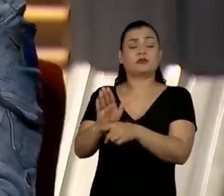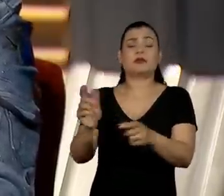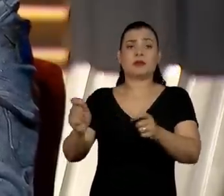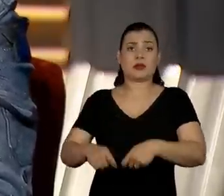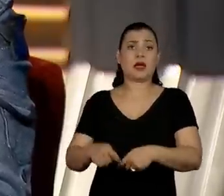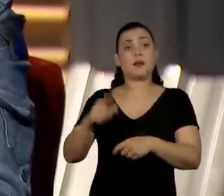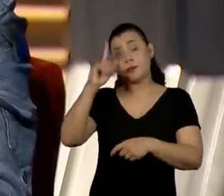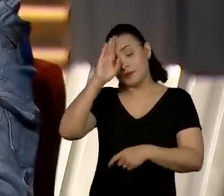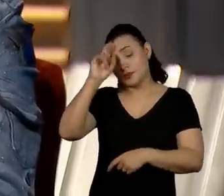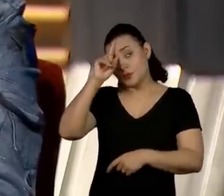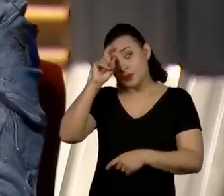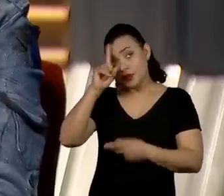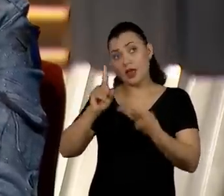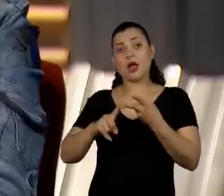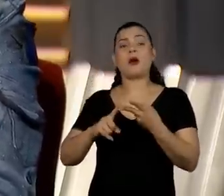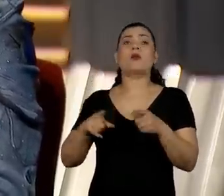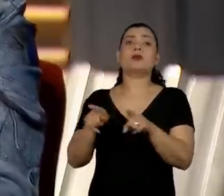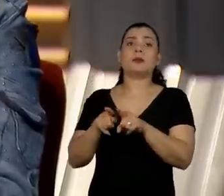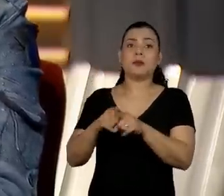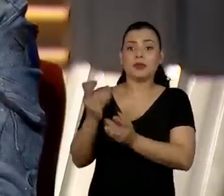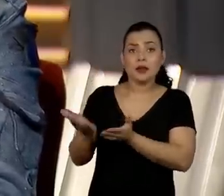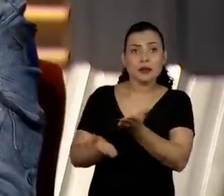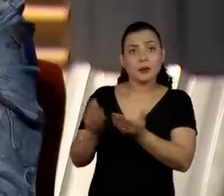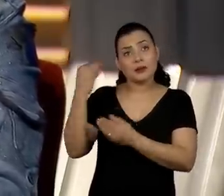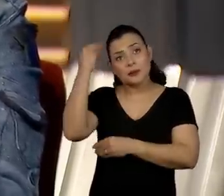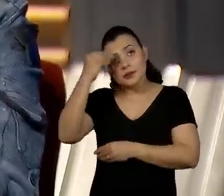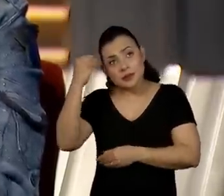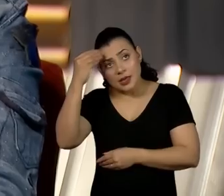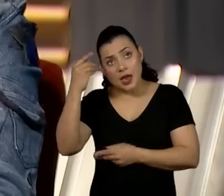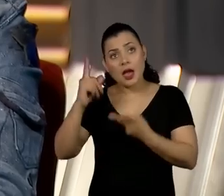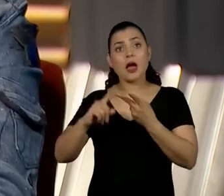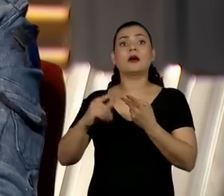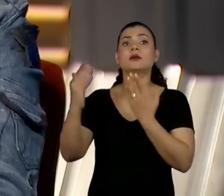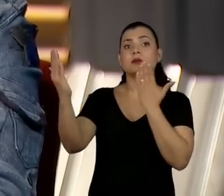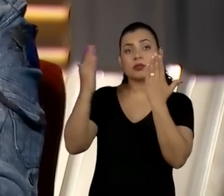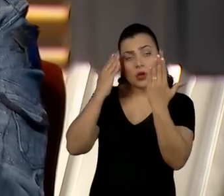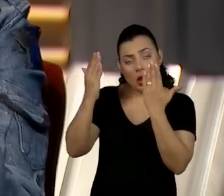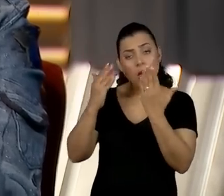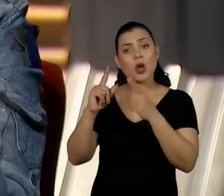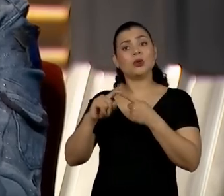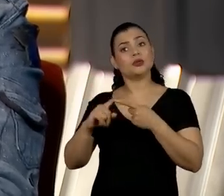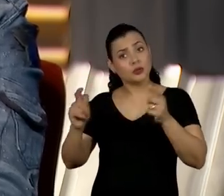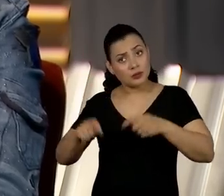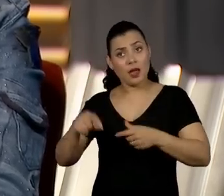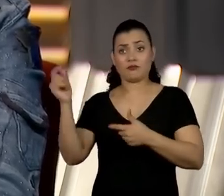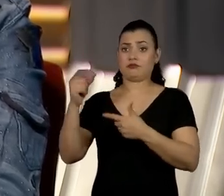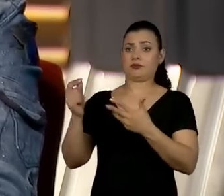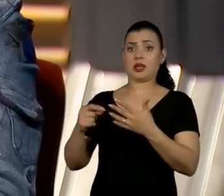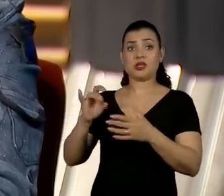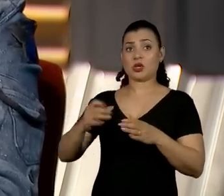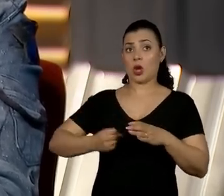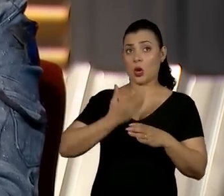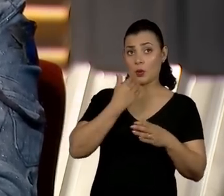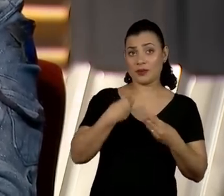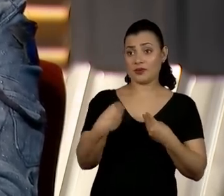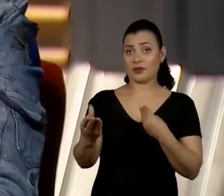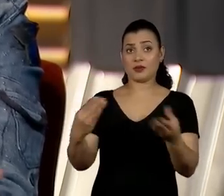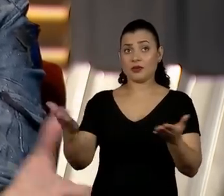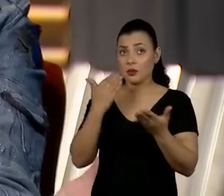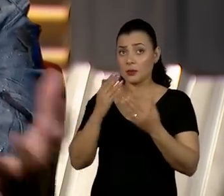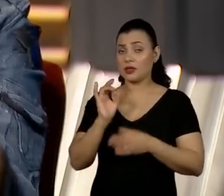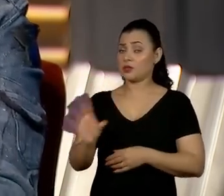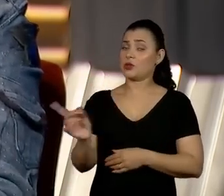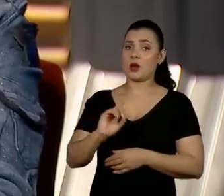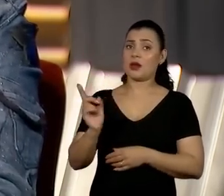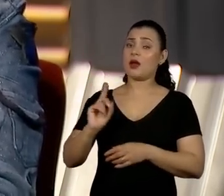principalmente hospitais né e tratamentos psiquiátricos e psicológicos não só cozinheiro comida